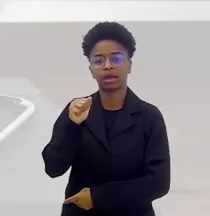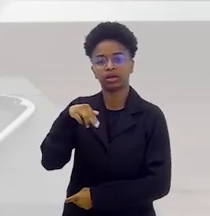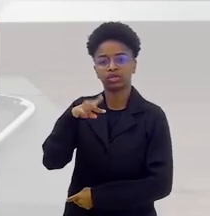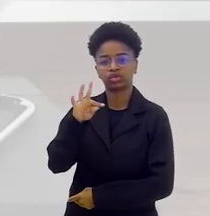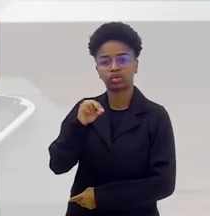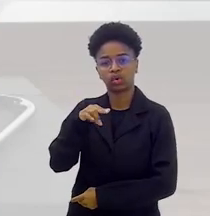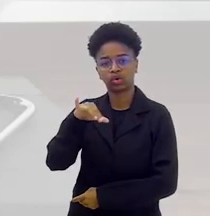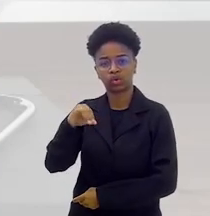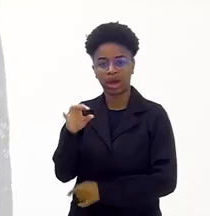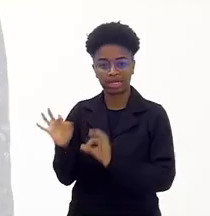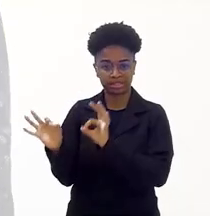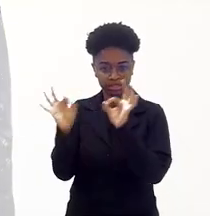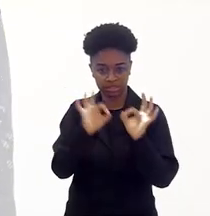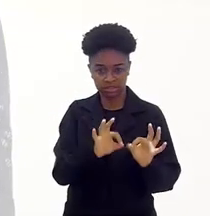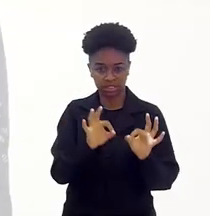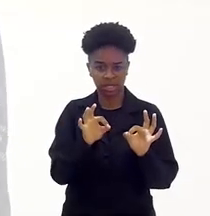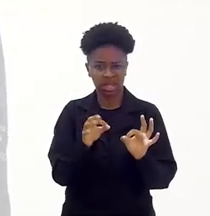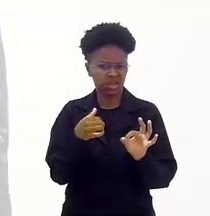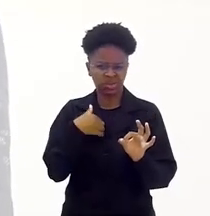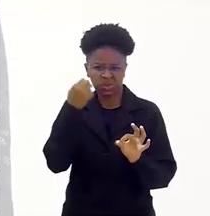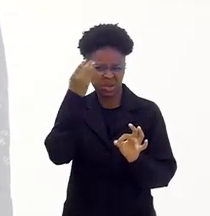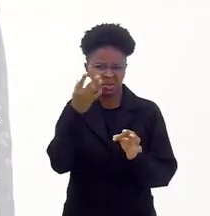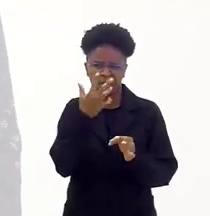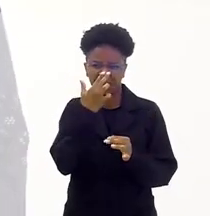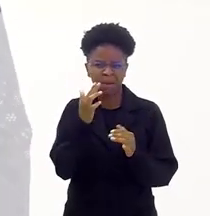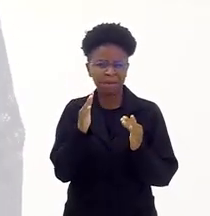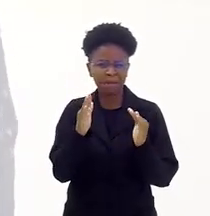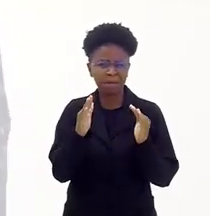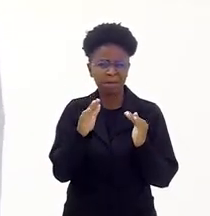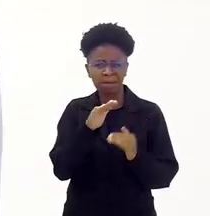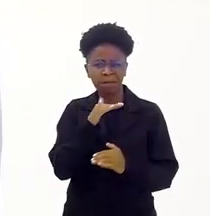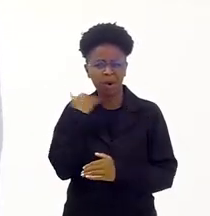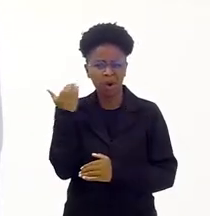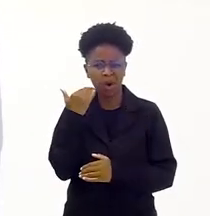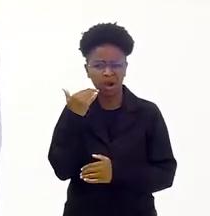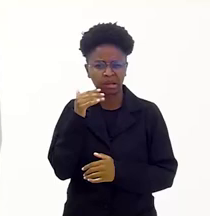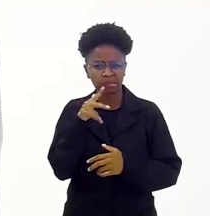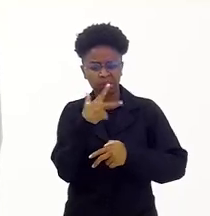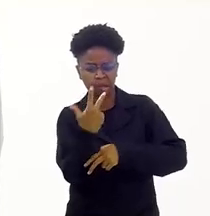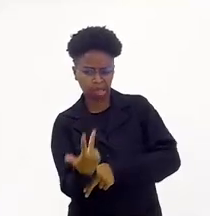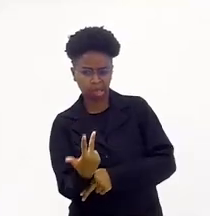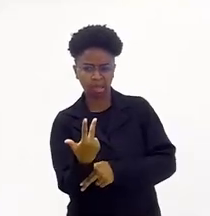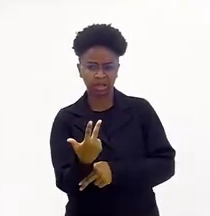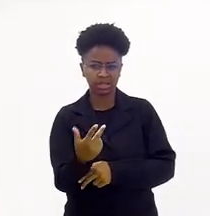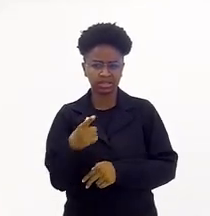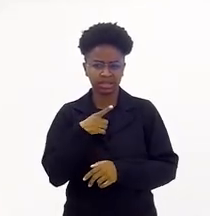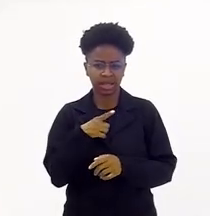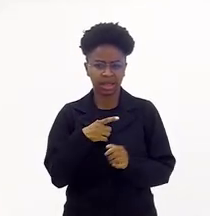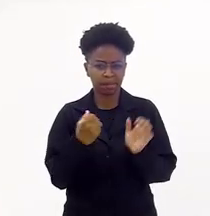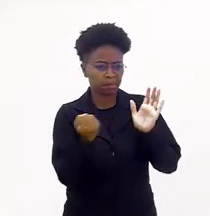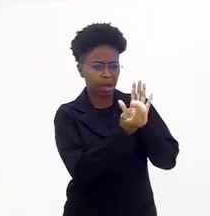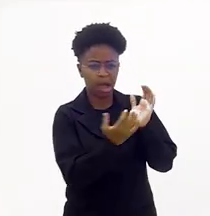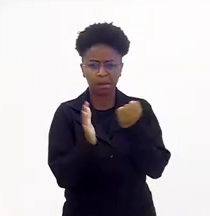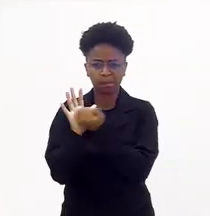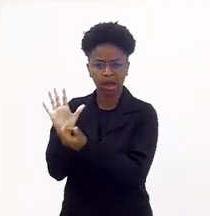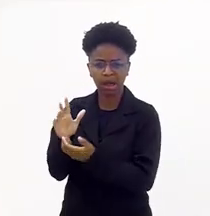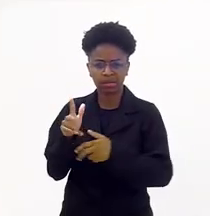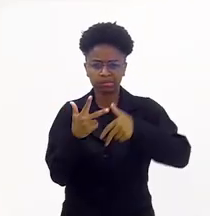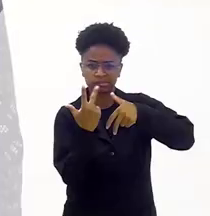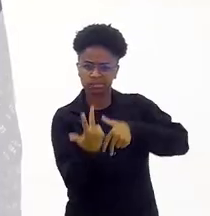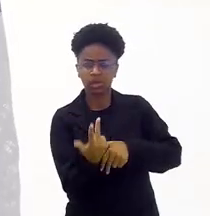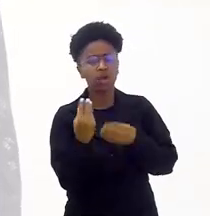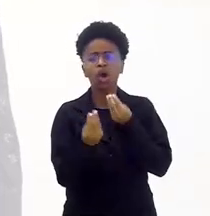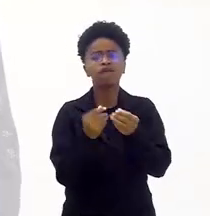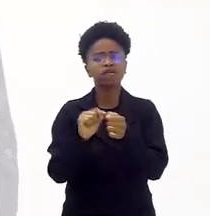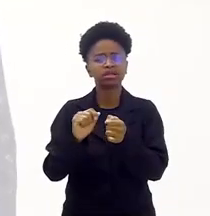Antônio Augusto foi assistir. Ah. E eu não lembro, parece que o São Pedro morre de cabeça para baixo. Né? Ele é crucificado de cabeça para baixo. E você imagina como é que